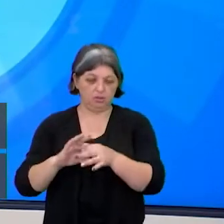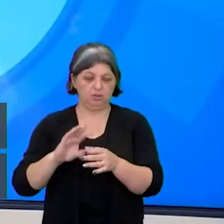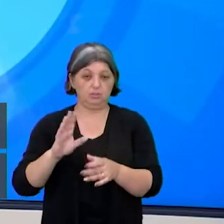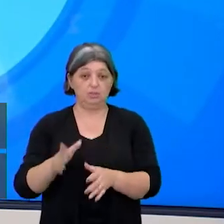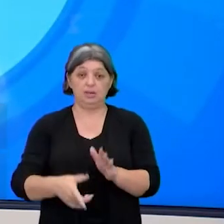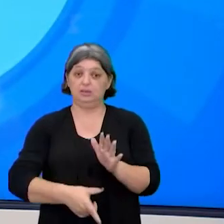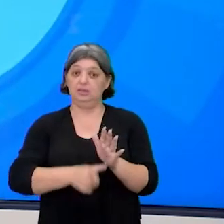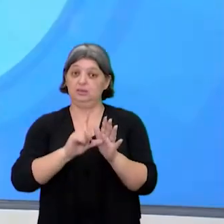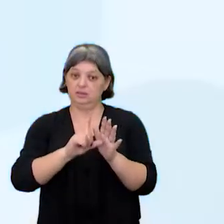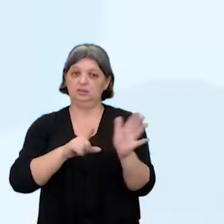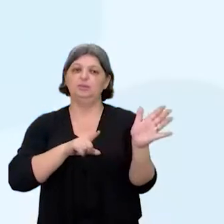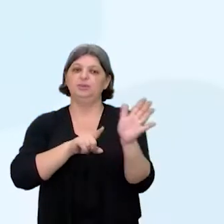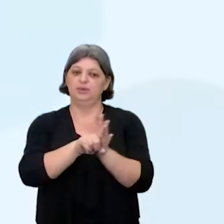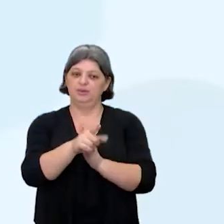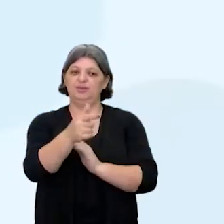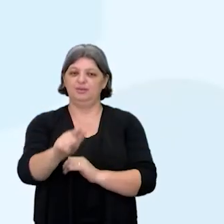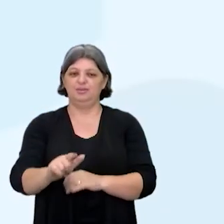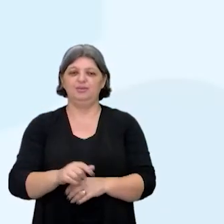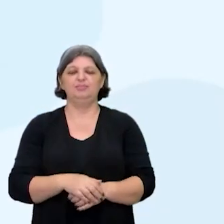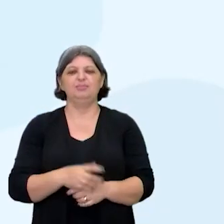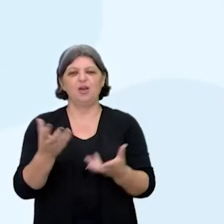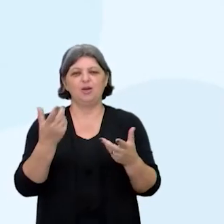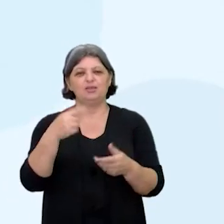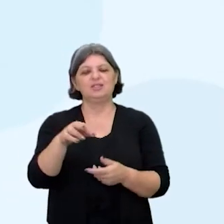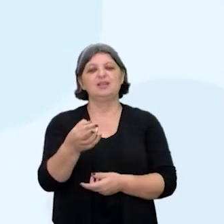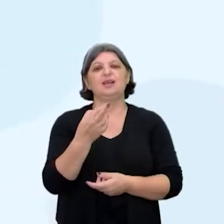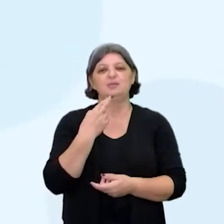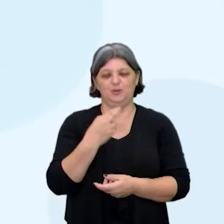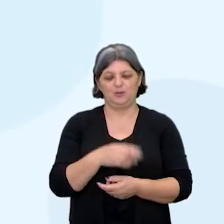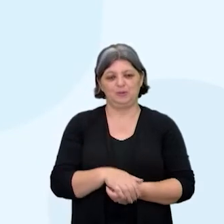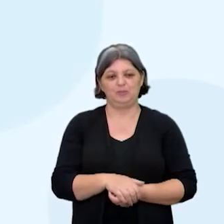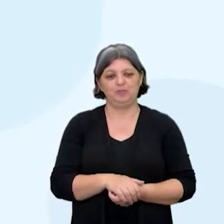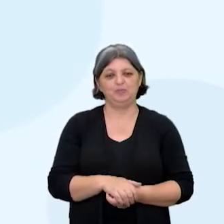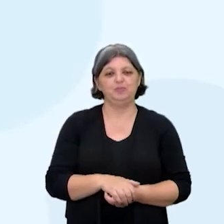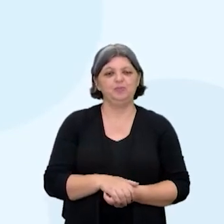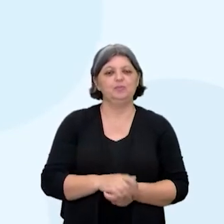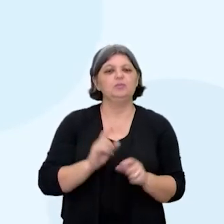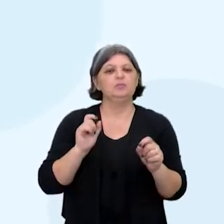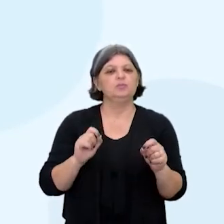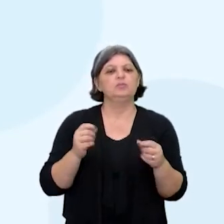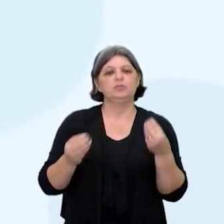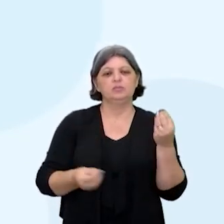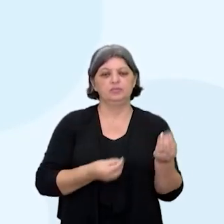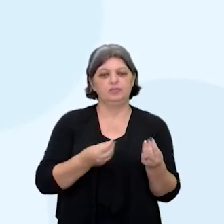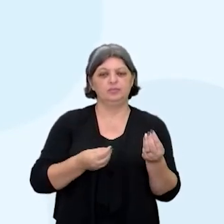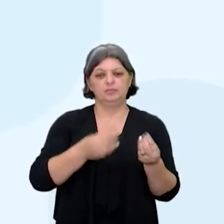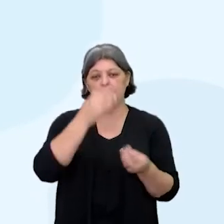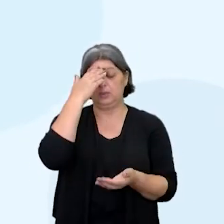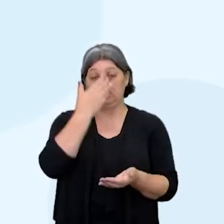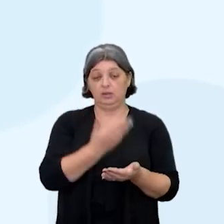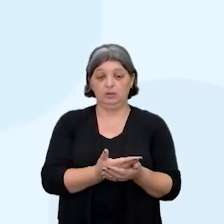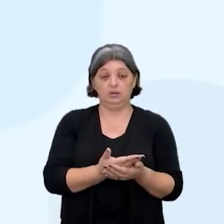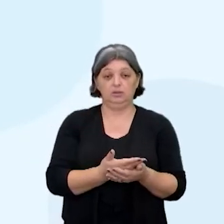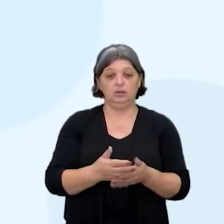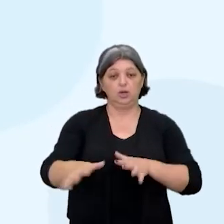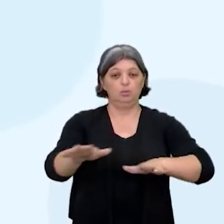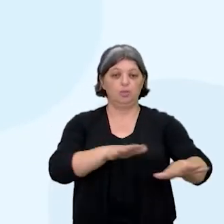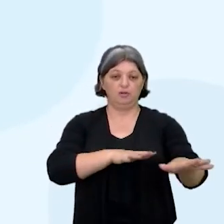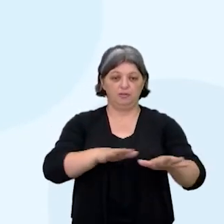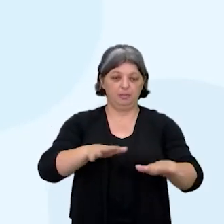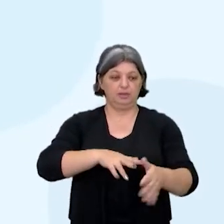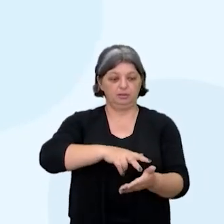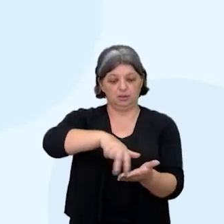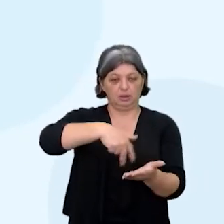antes, mais perguntas, porque eu quero que vocês respondam aí. Como você acredita que são criados movimentos nas